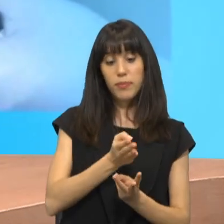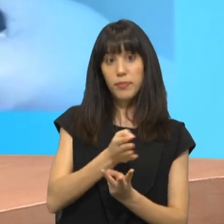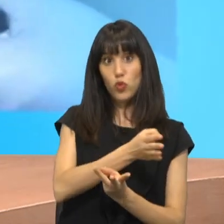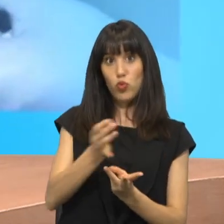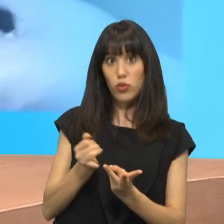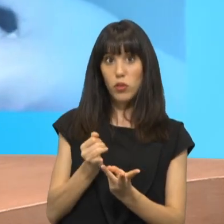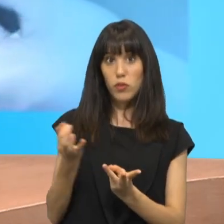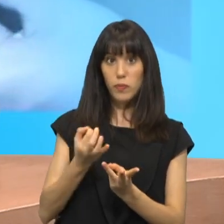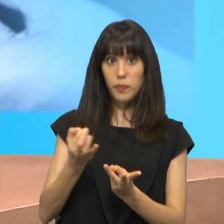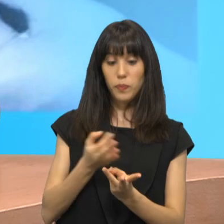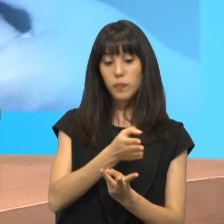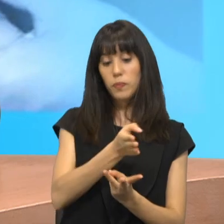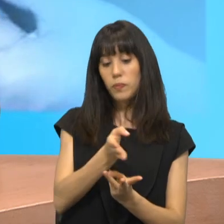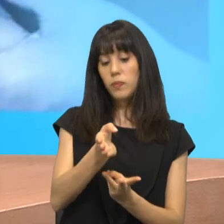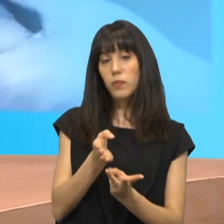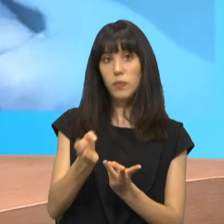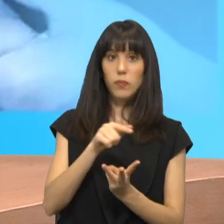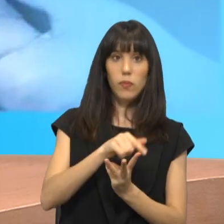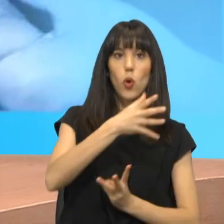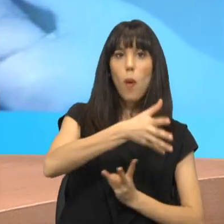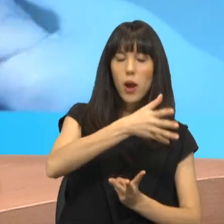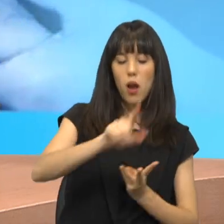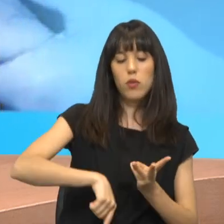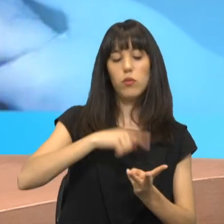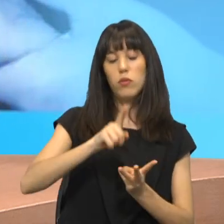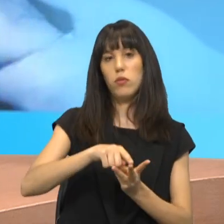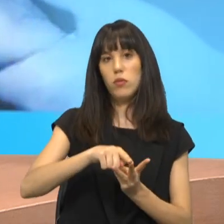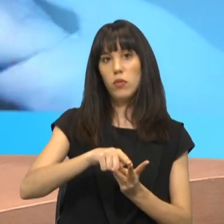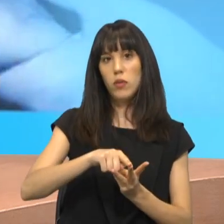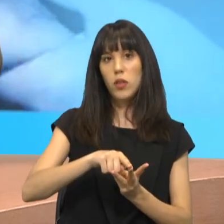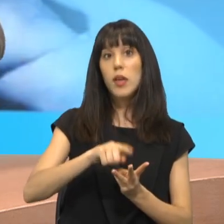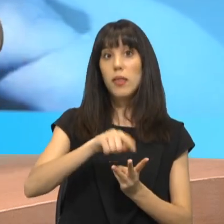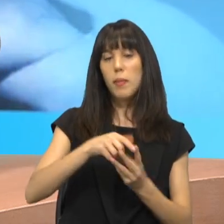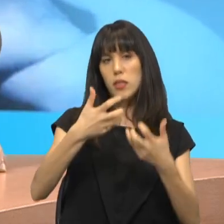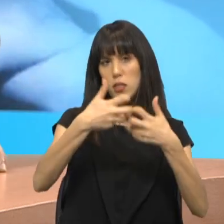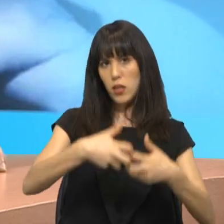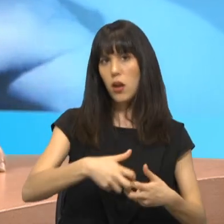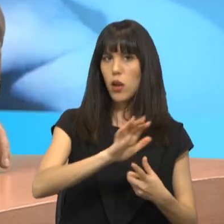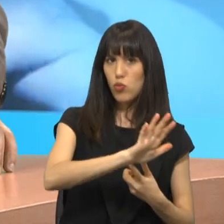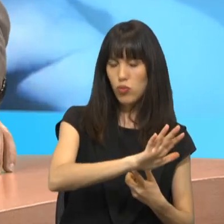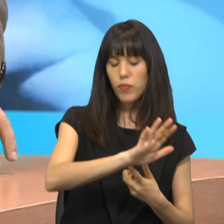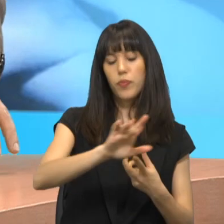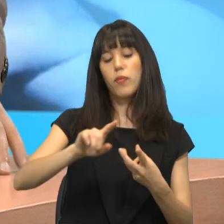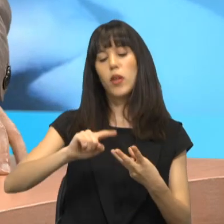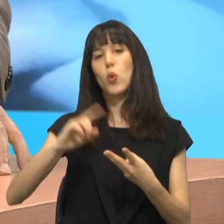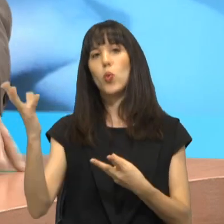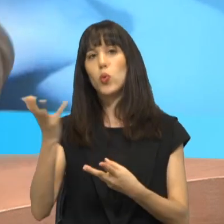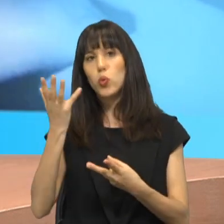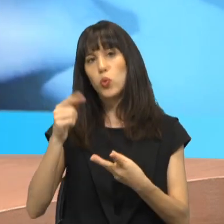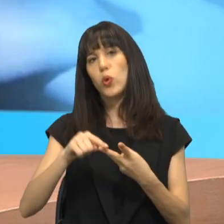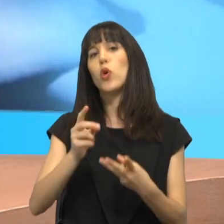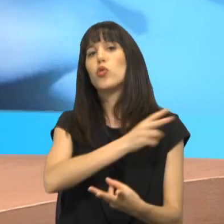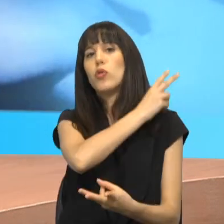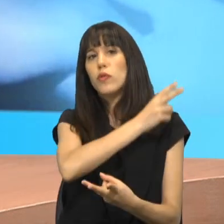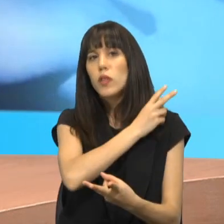no mundo no mundo operário, no mundo e da organização sindical, por um lado, e no mundo da cultura, das